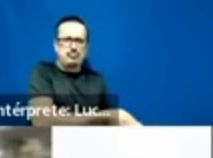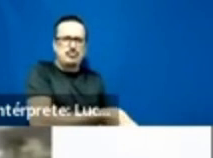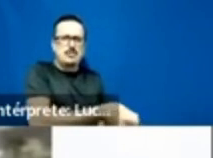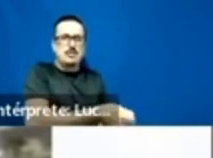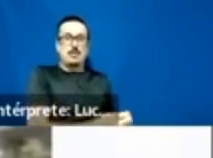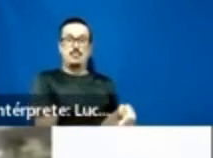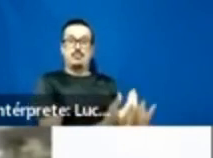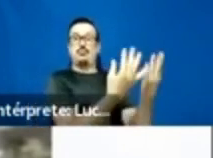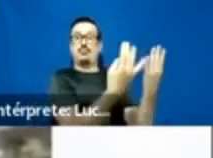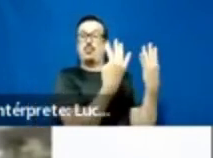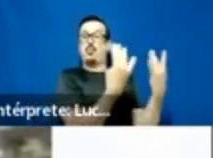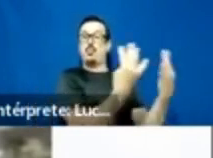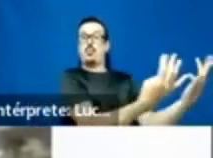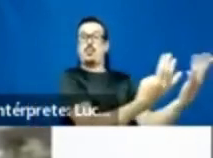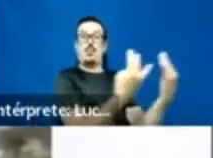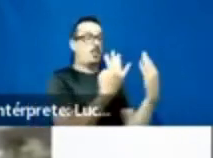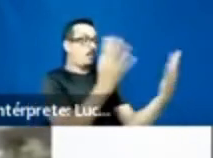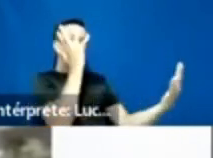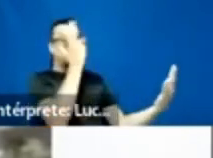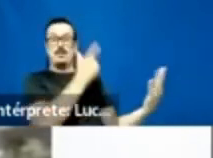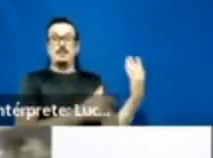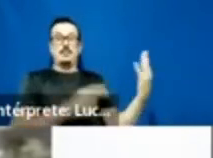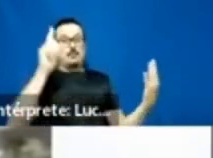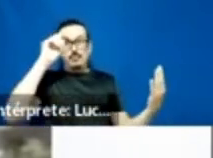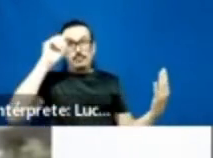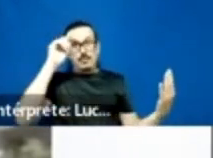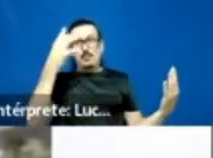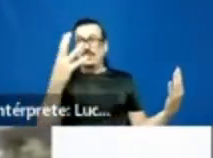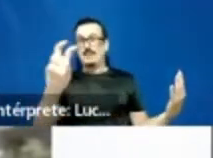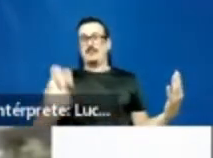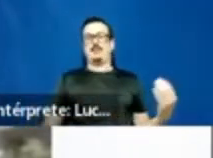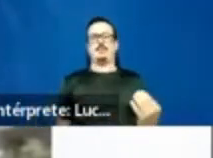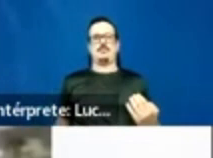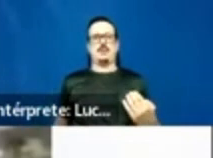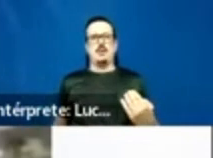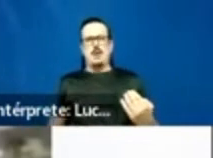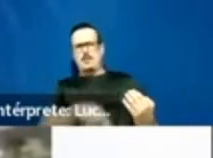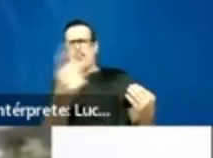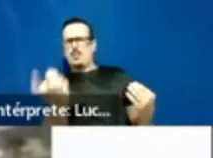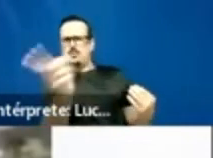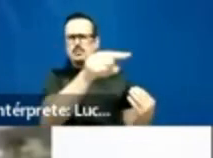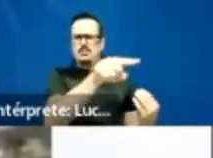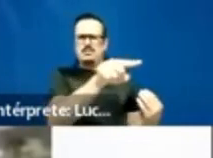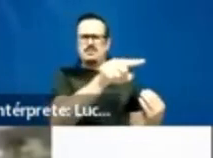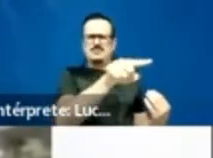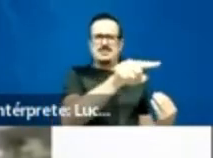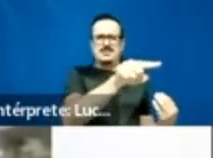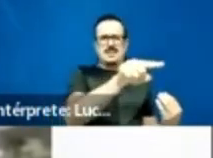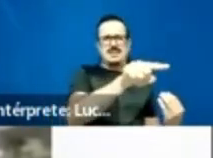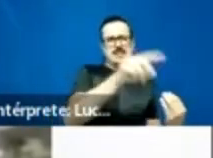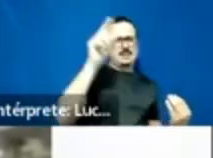direita. 45 dias. Os da mão esquerda, 30 dias. 15 a